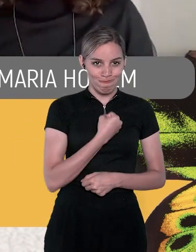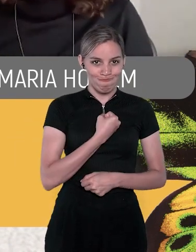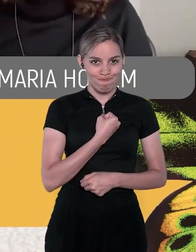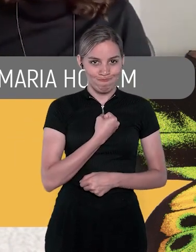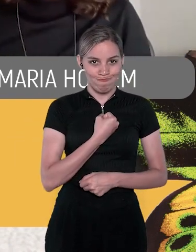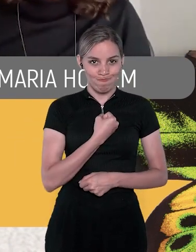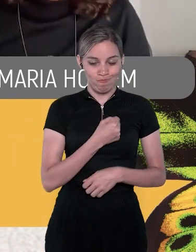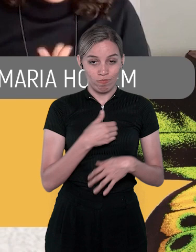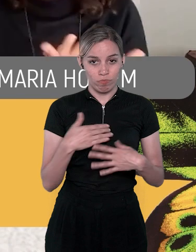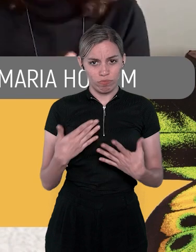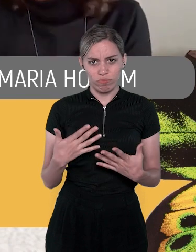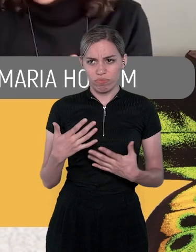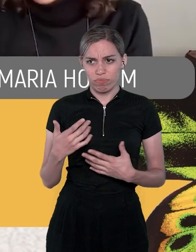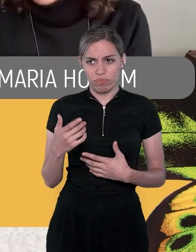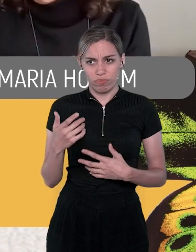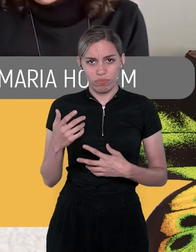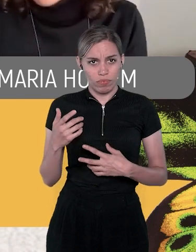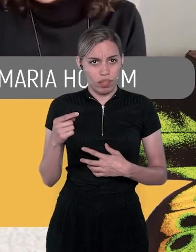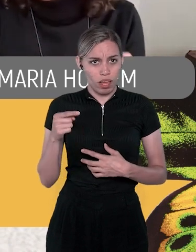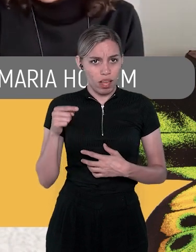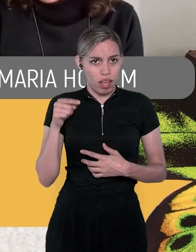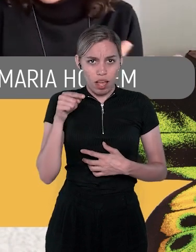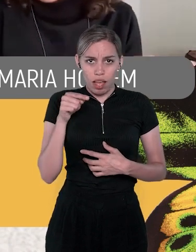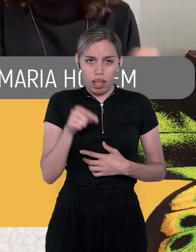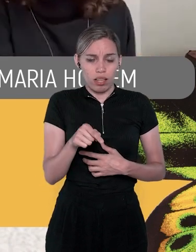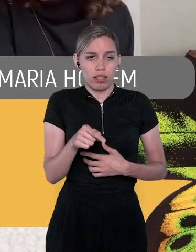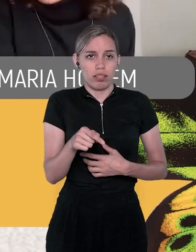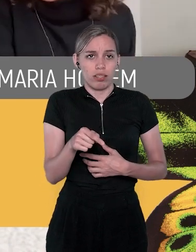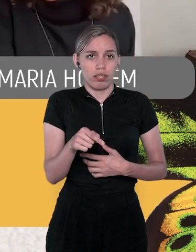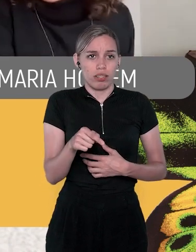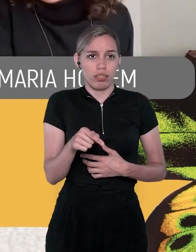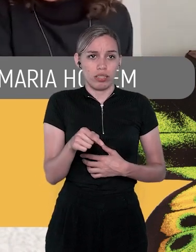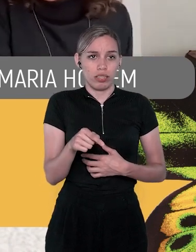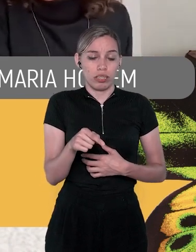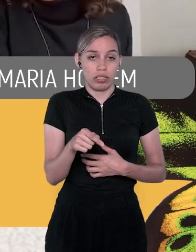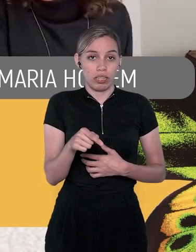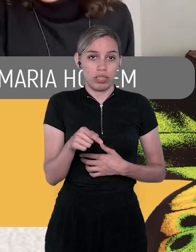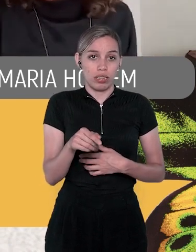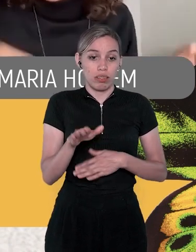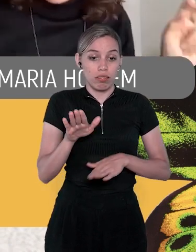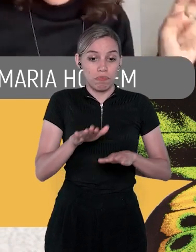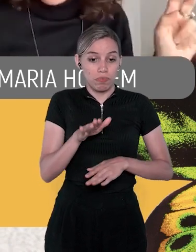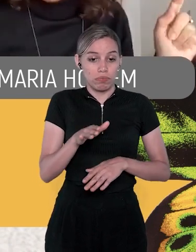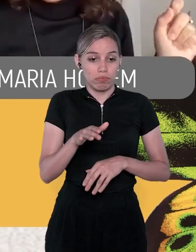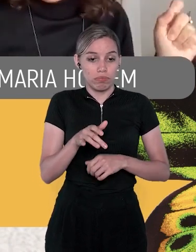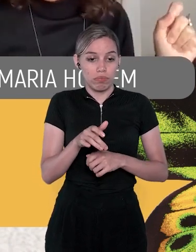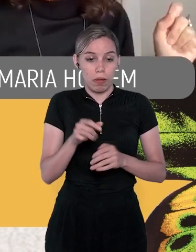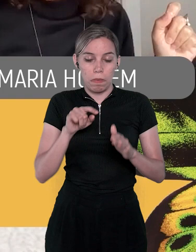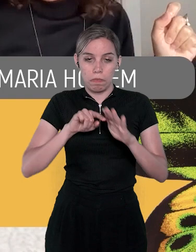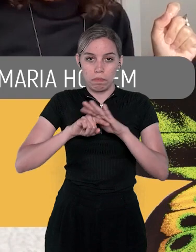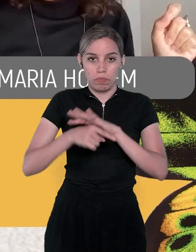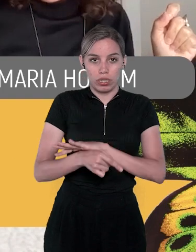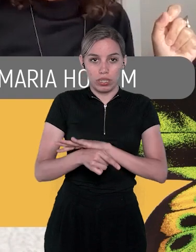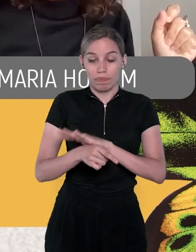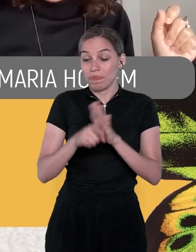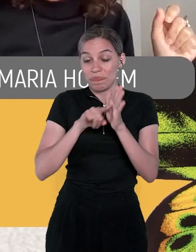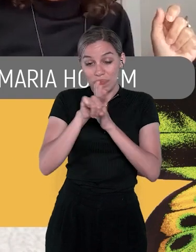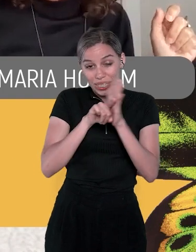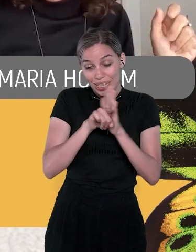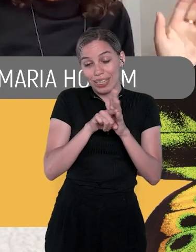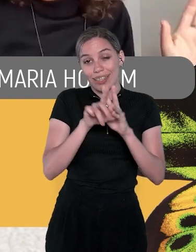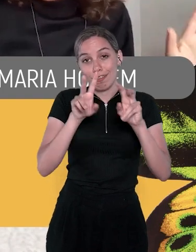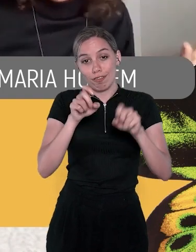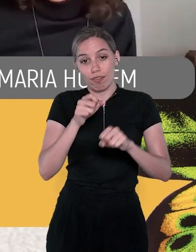Então, é isso, né? Talvez seja essa a grande pesquisa, essas emoções